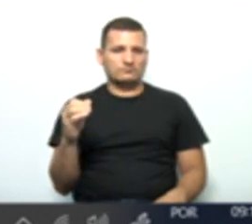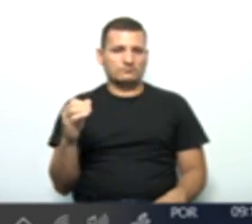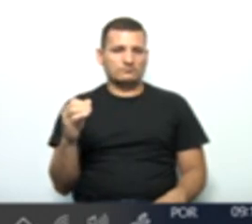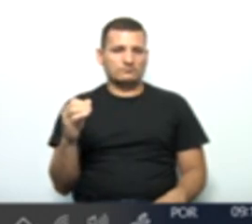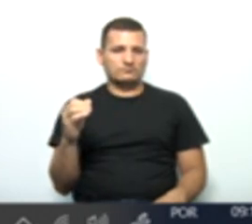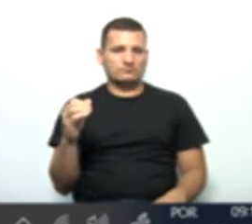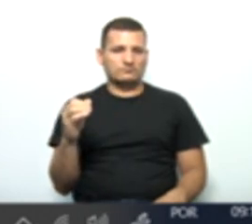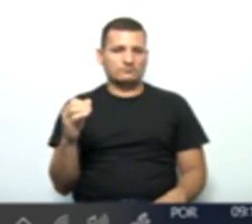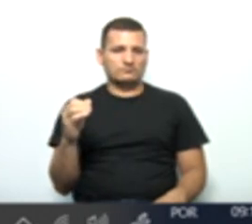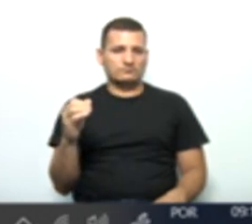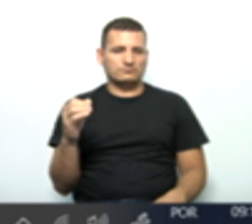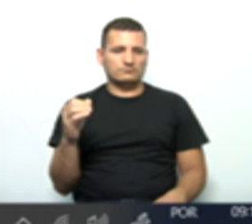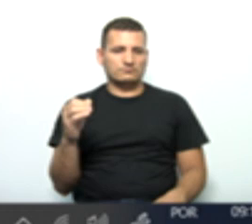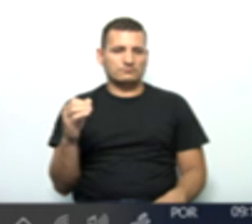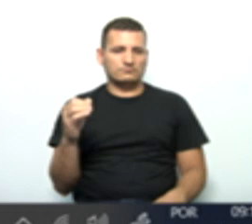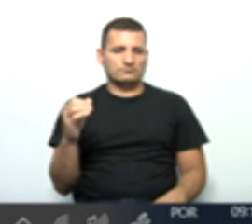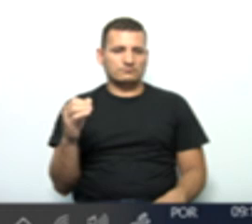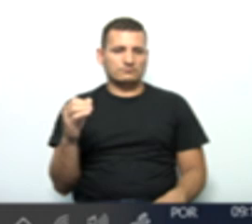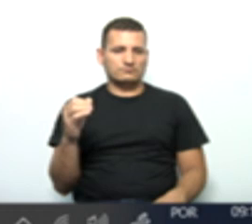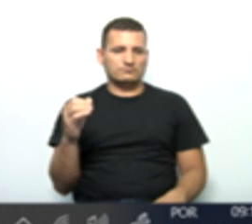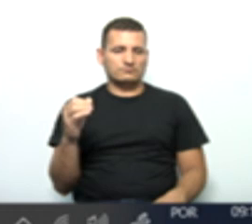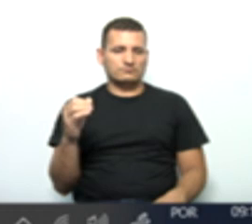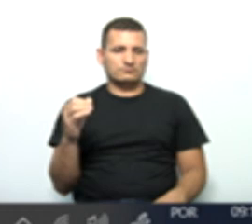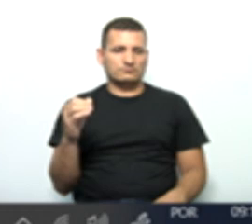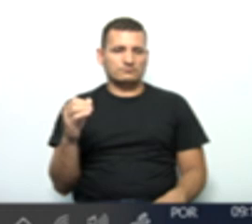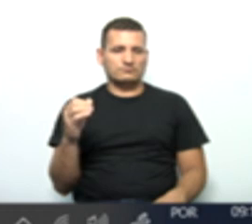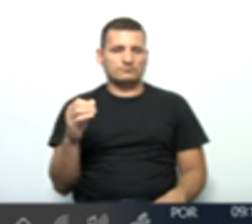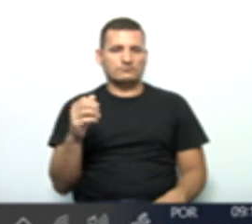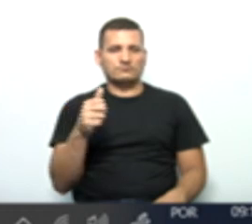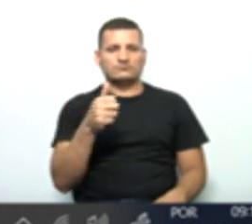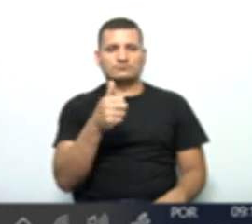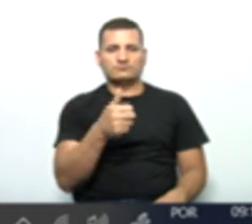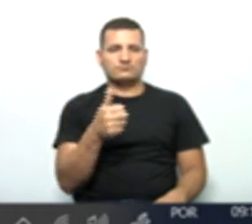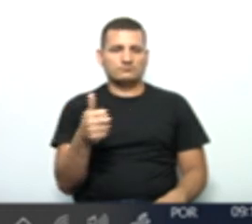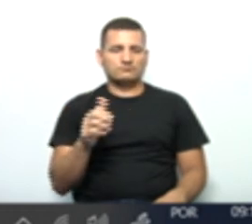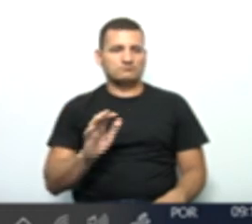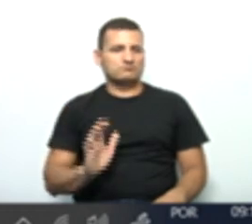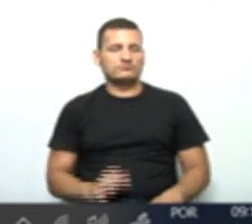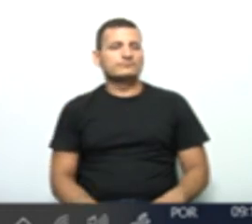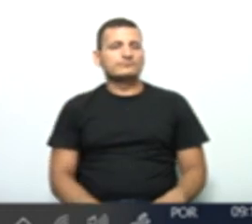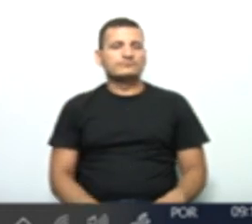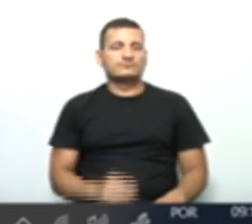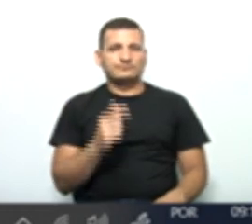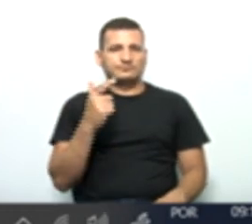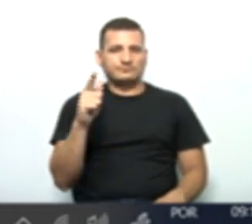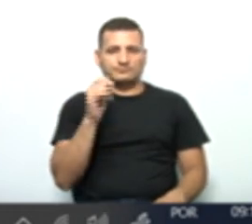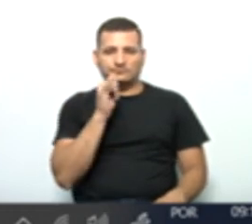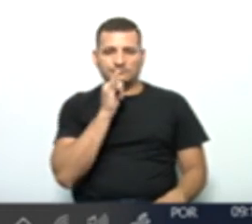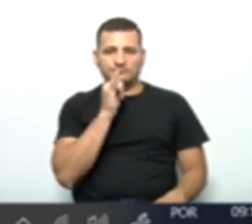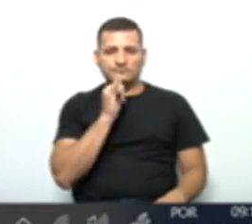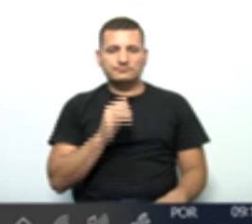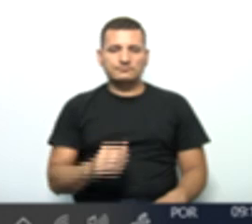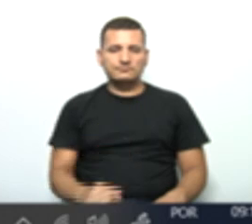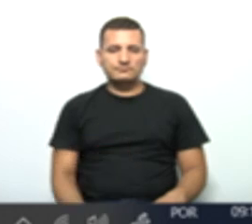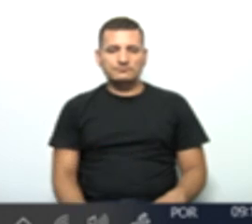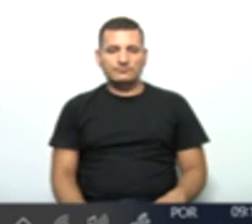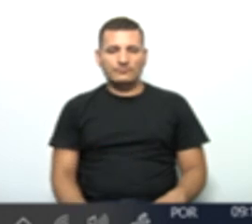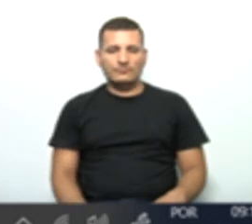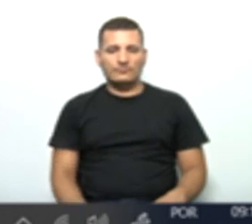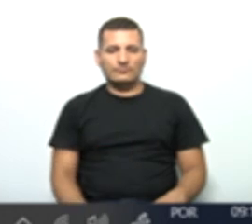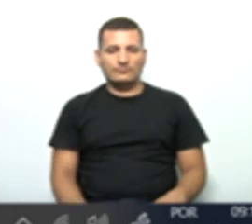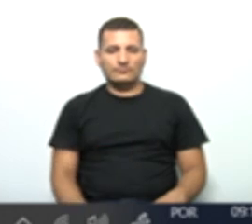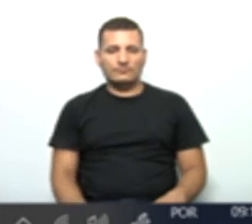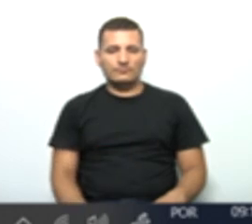dessa lista. Ok? Então, aqui já mostrei para vocês. Vamos a um outro exemplinho. Exemplo. Por